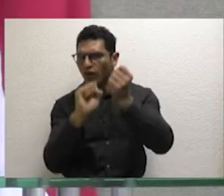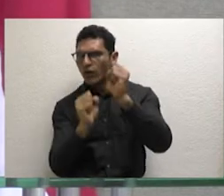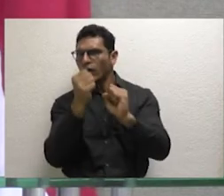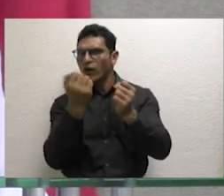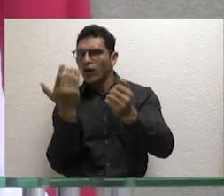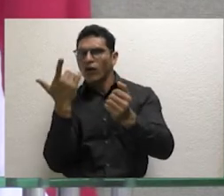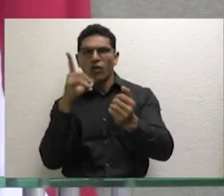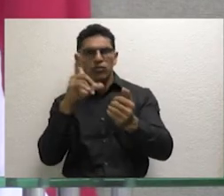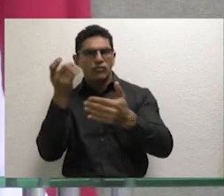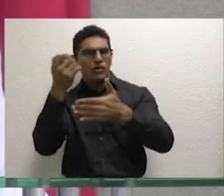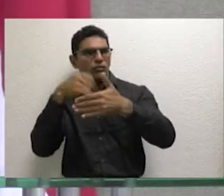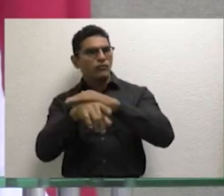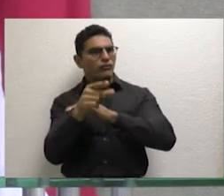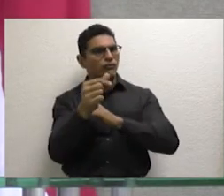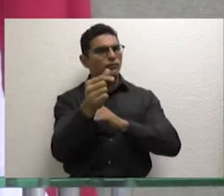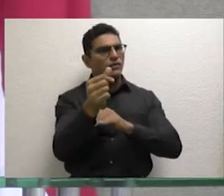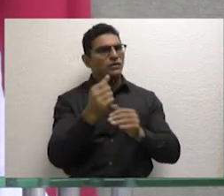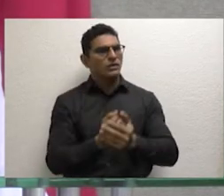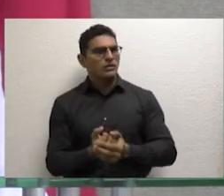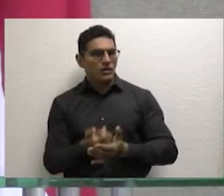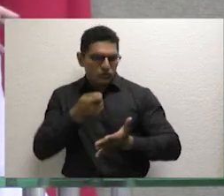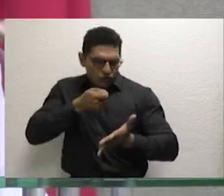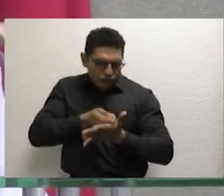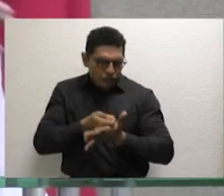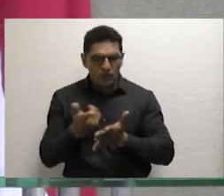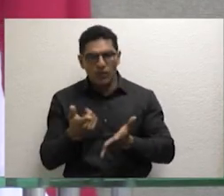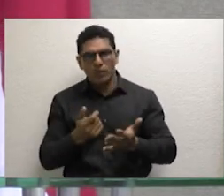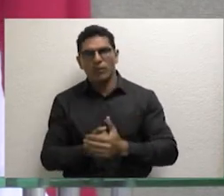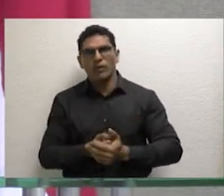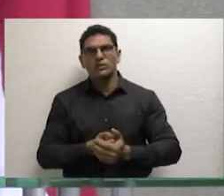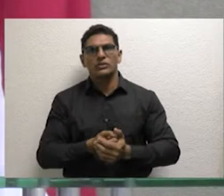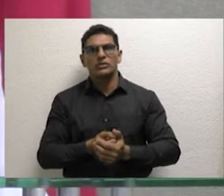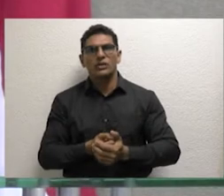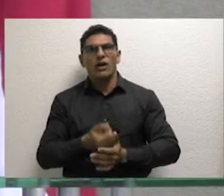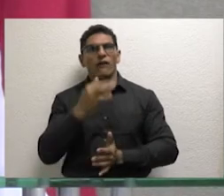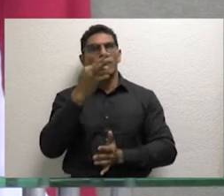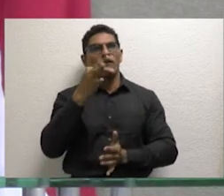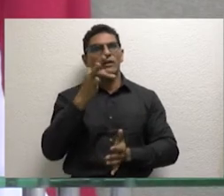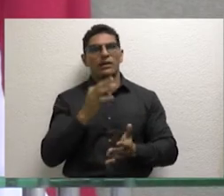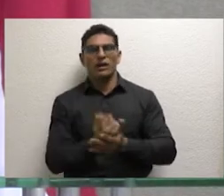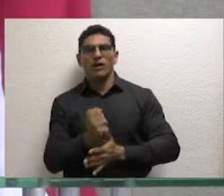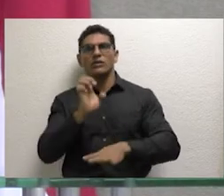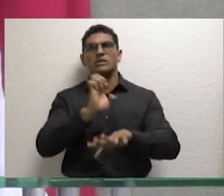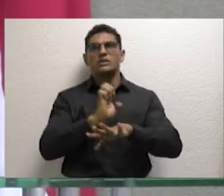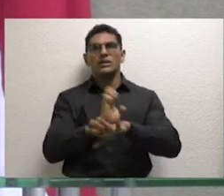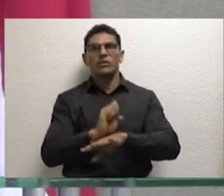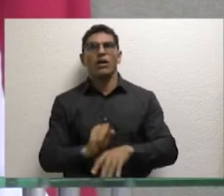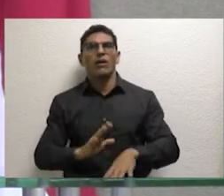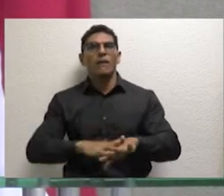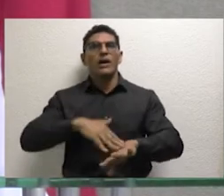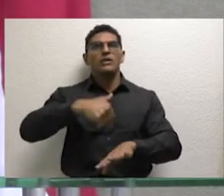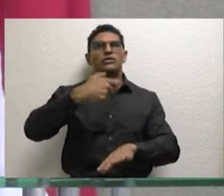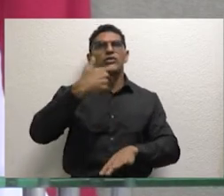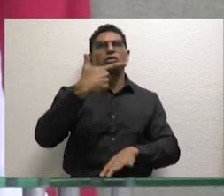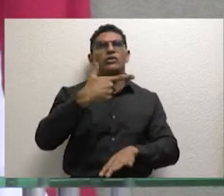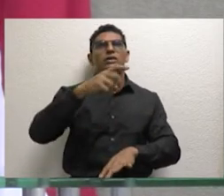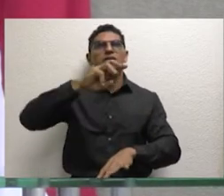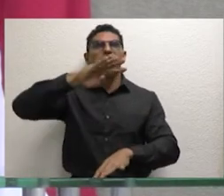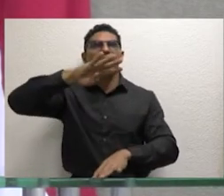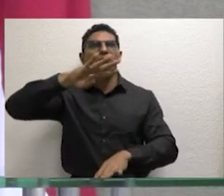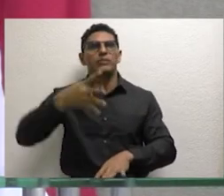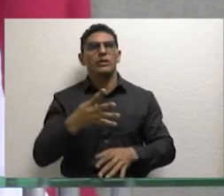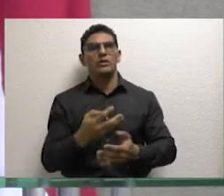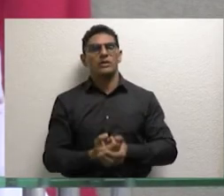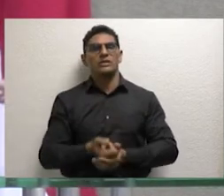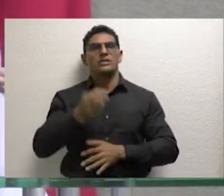taxas que não são impostos federal e estadual mais 2 bilhões de reais